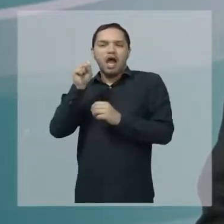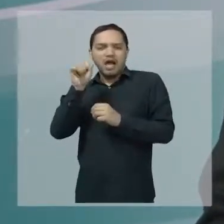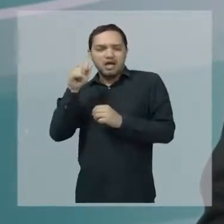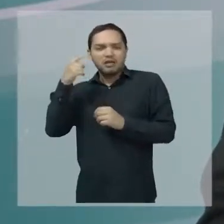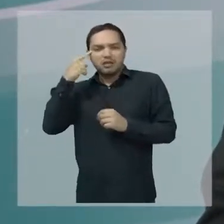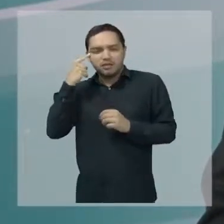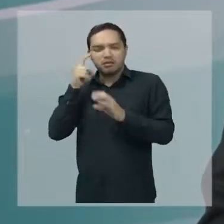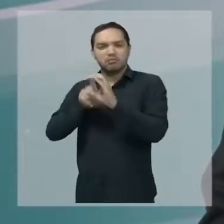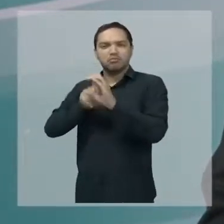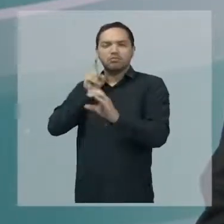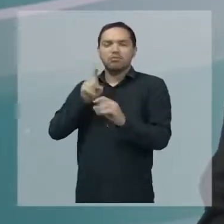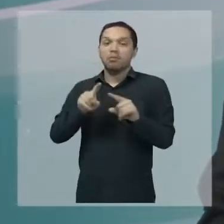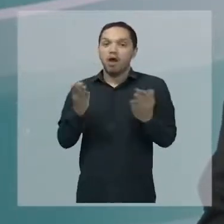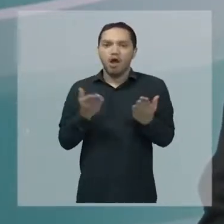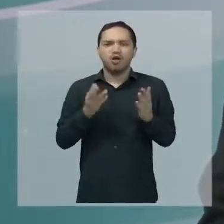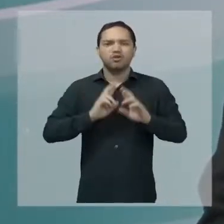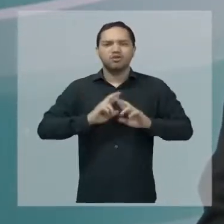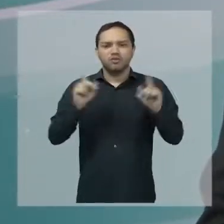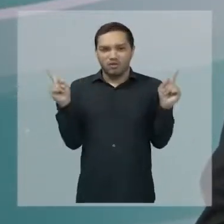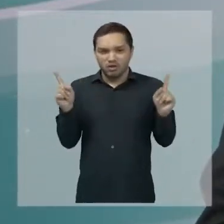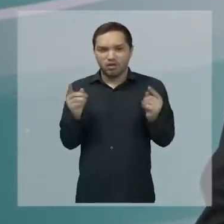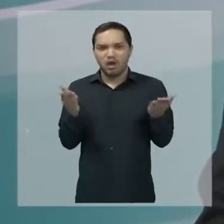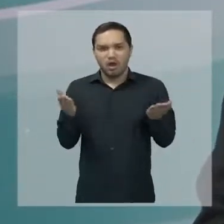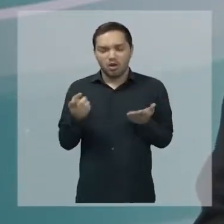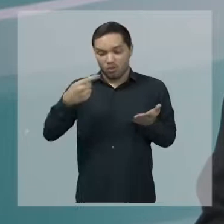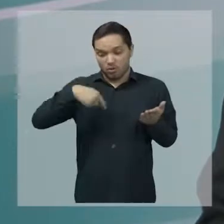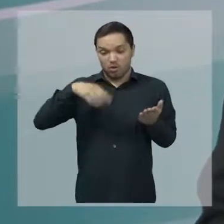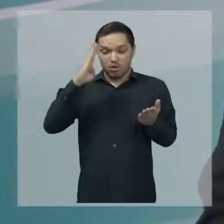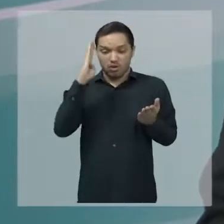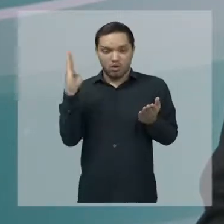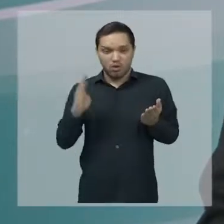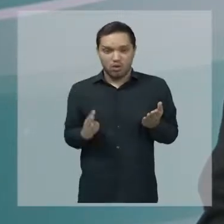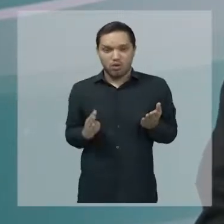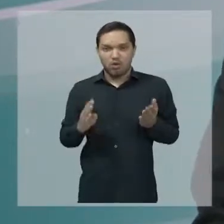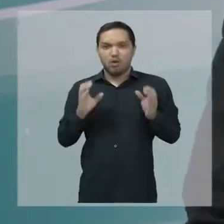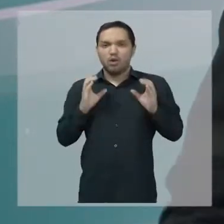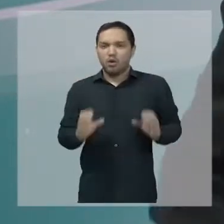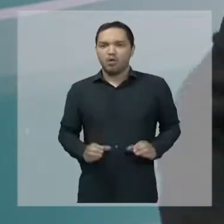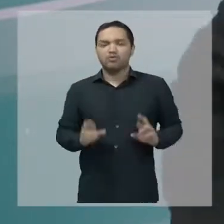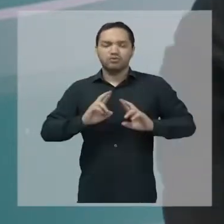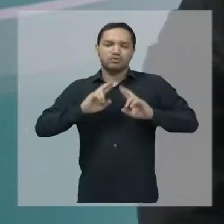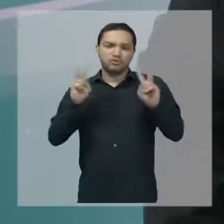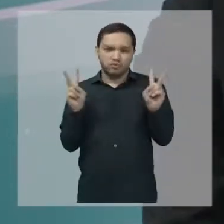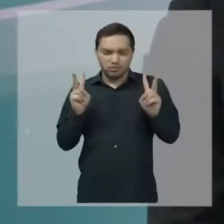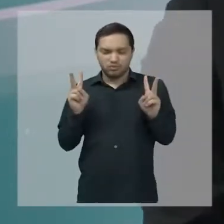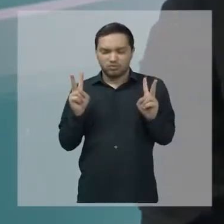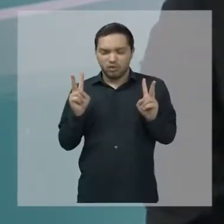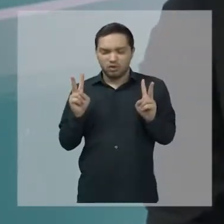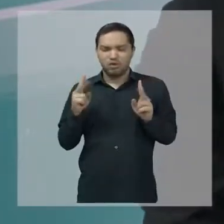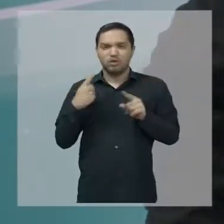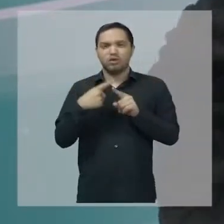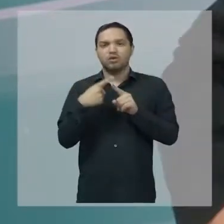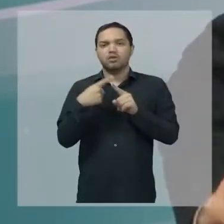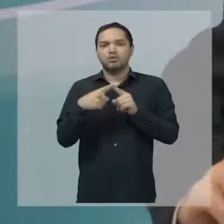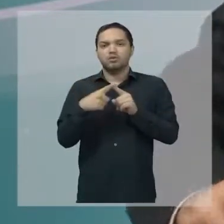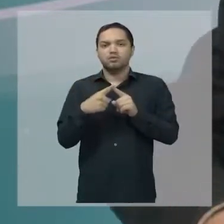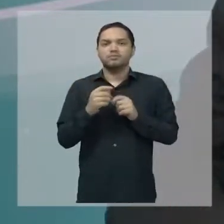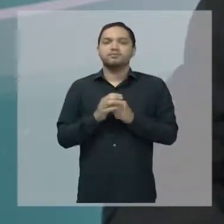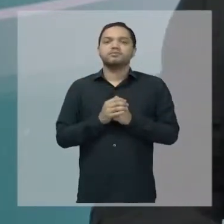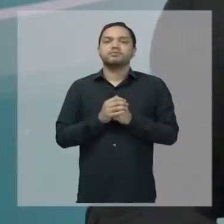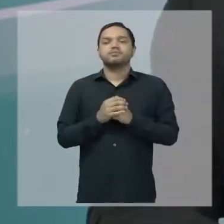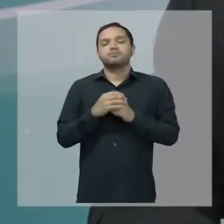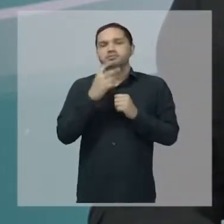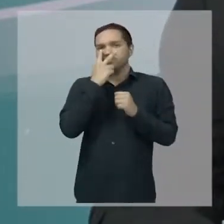com a construção dos BRICS. Agora não. Ou seja, nós temos um comportamento de vassalo da parte do presidente frente ao